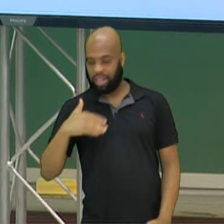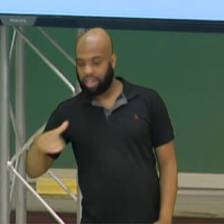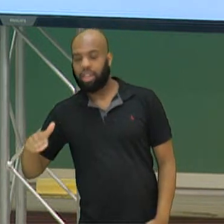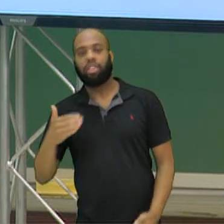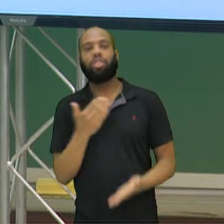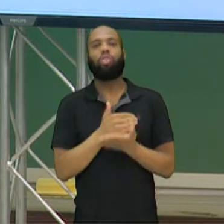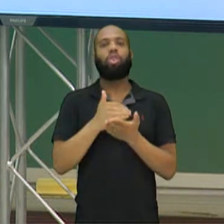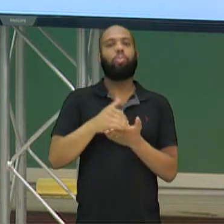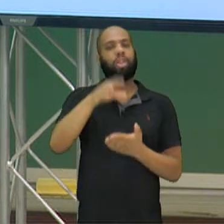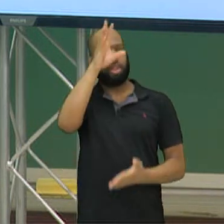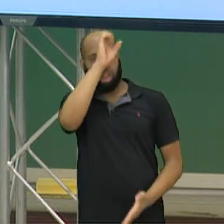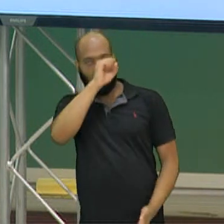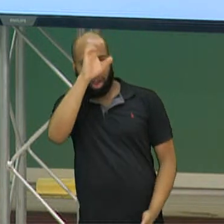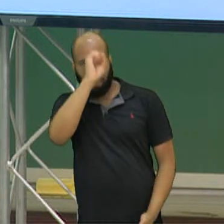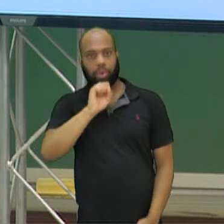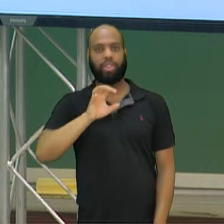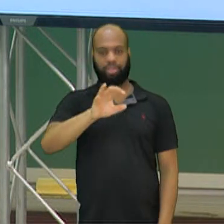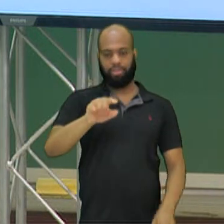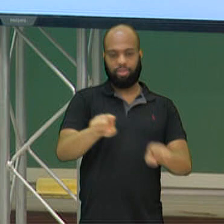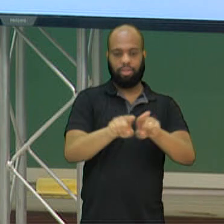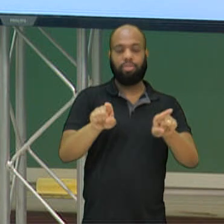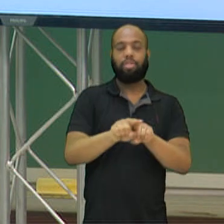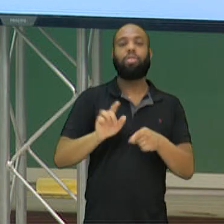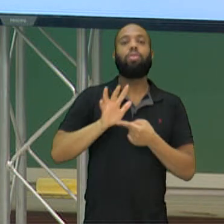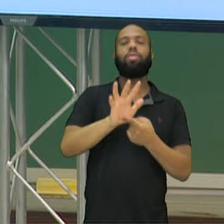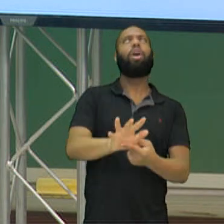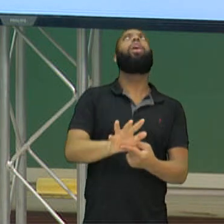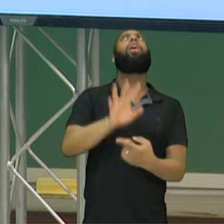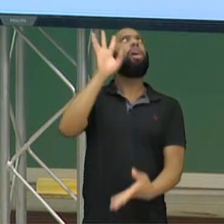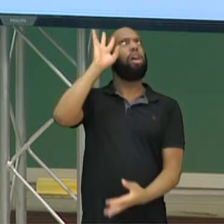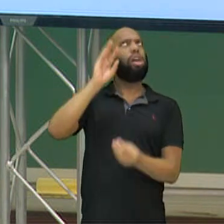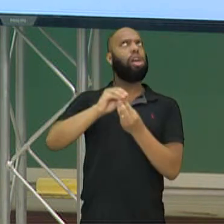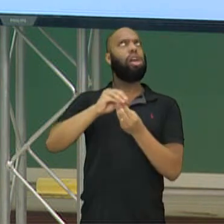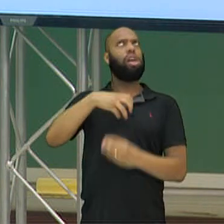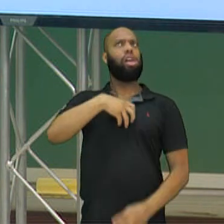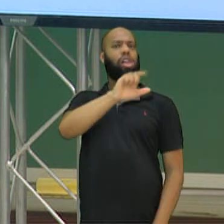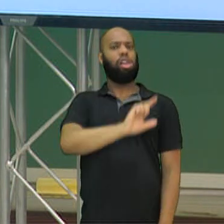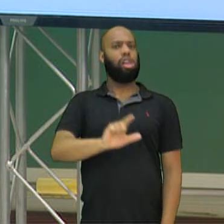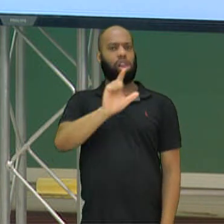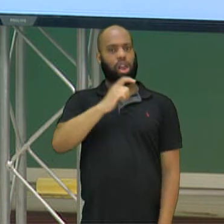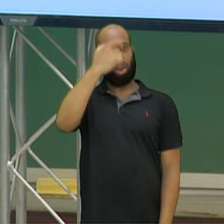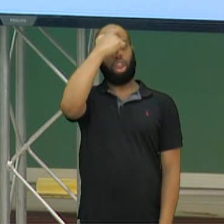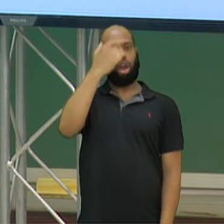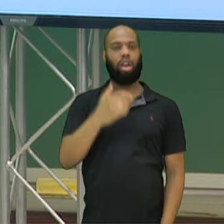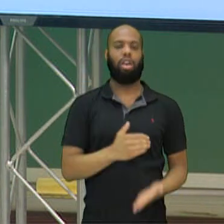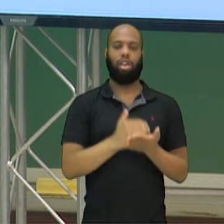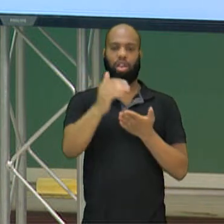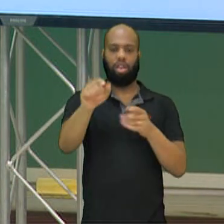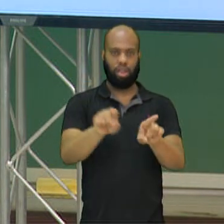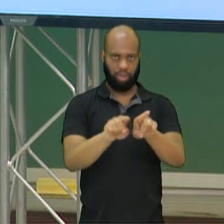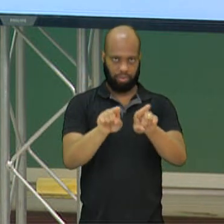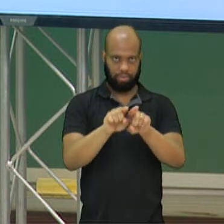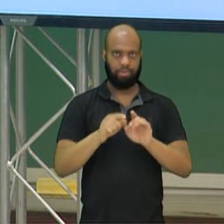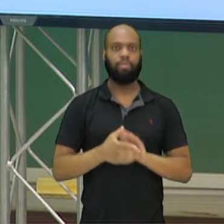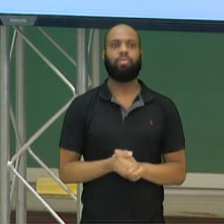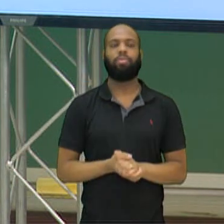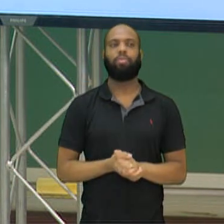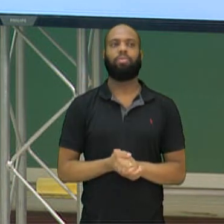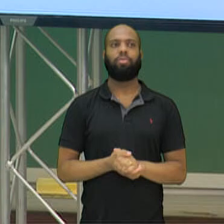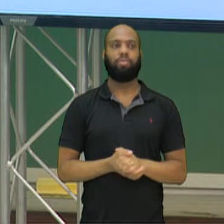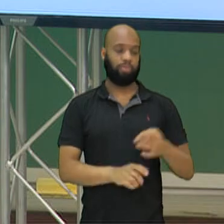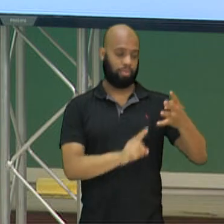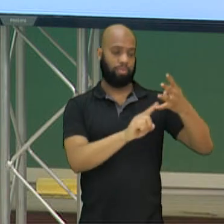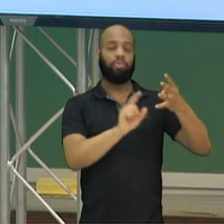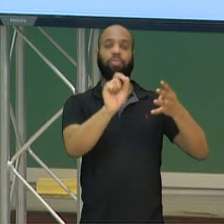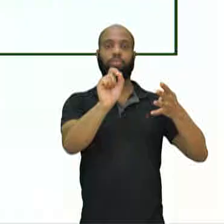começa a fixar as suas deduções lógicas, seus raciocínios lógicos. O